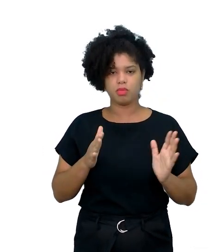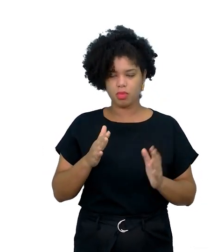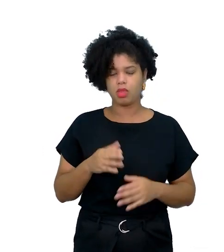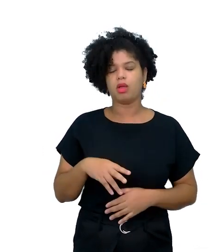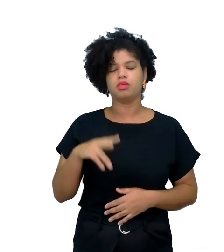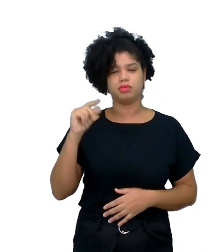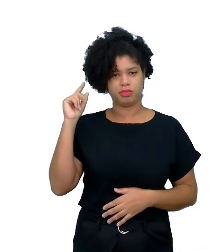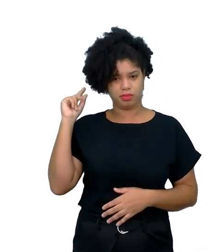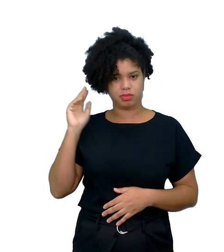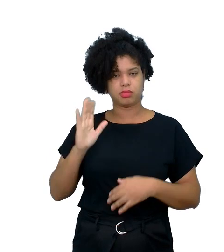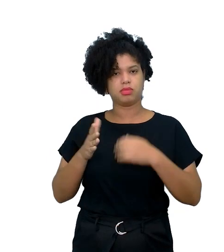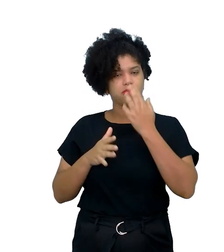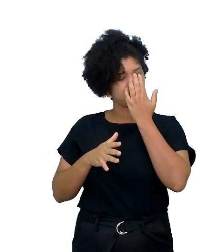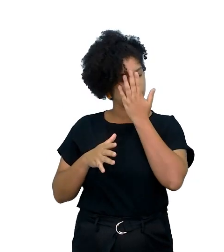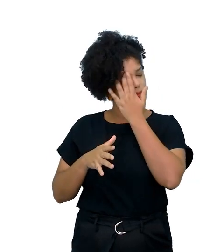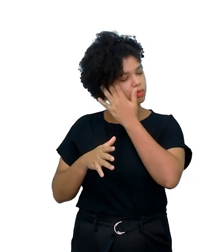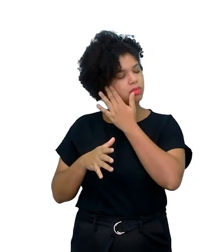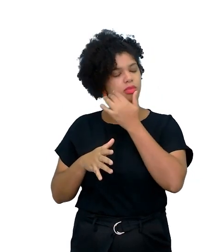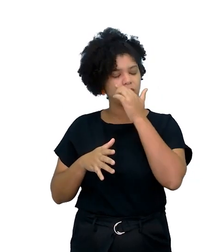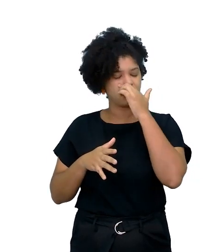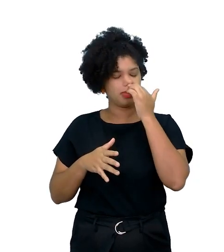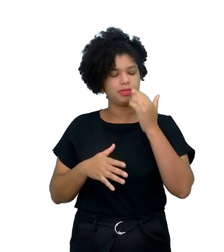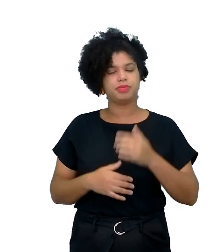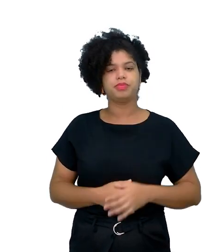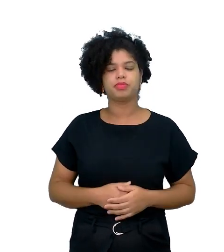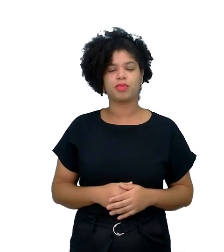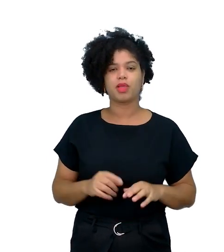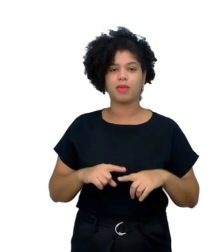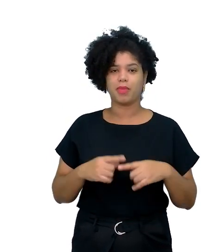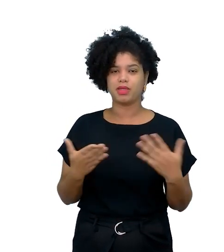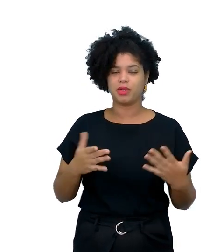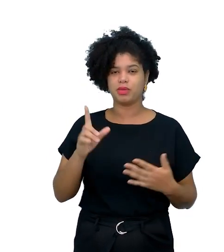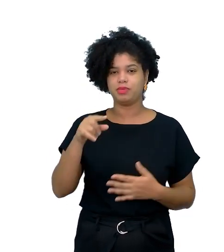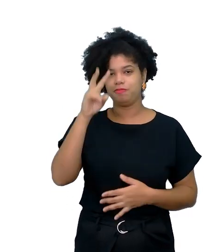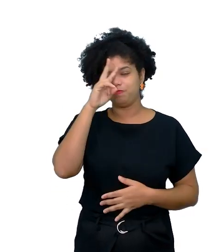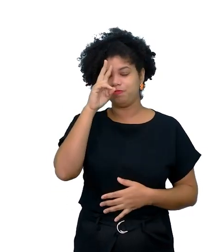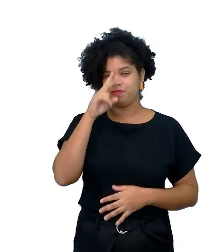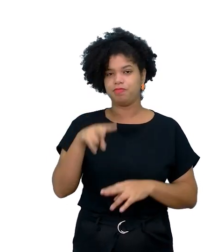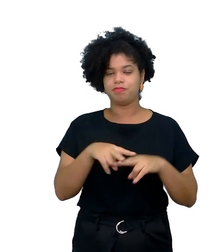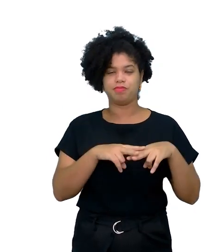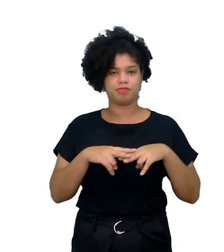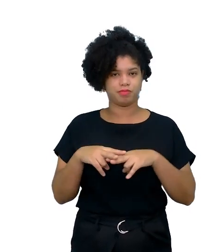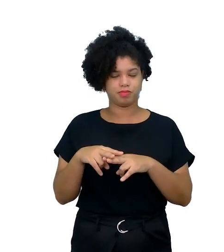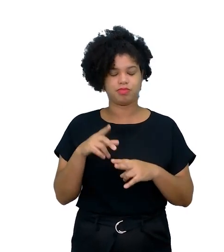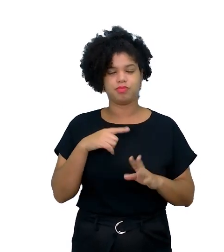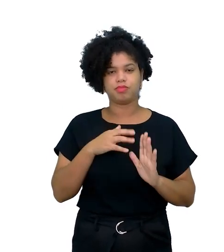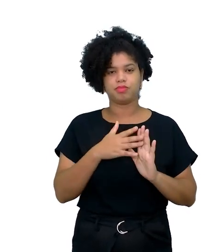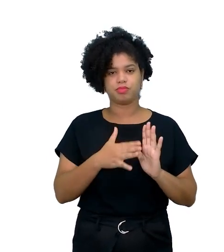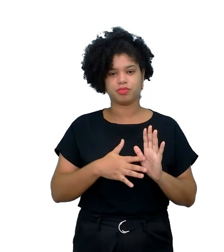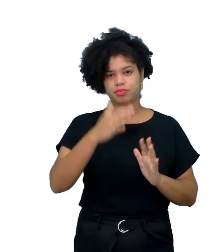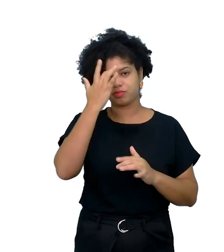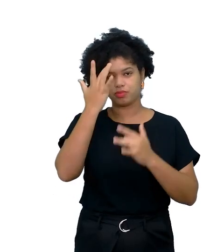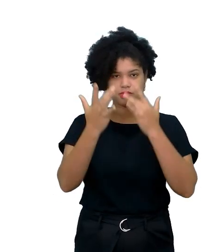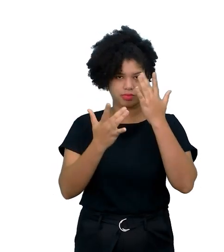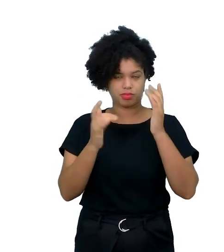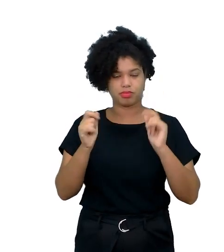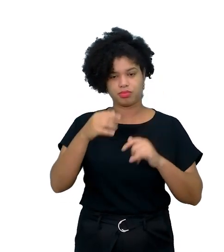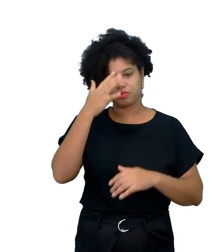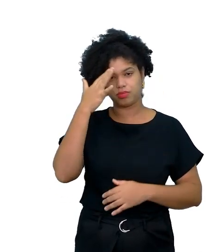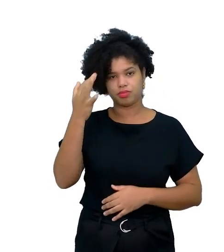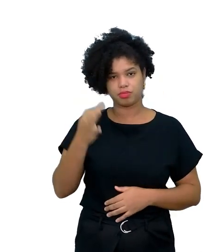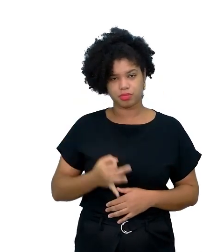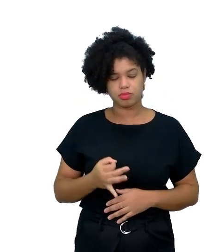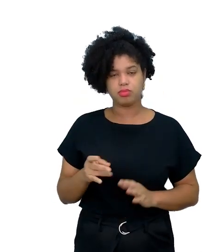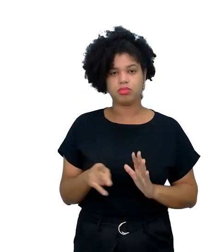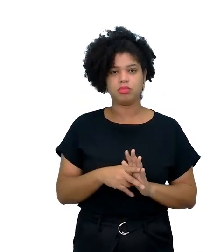nos encontros anteriores, mas como estamos retomando, esse esquema ele facilita aí a nossa compreensão